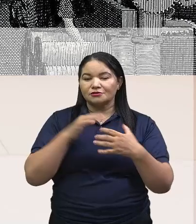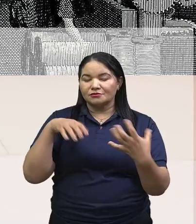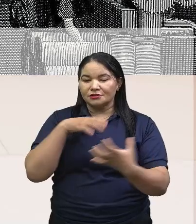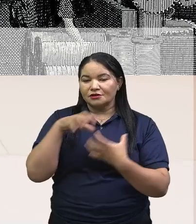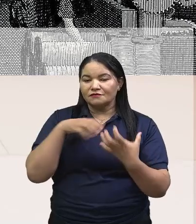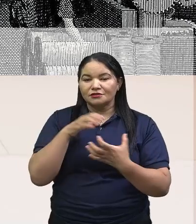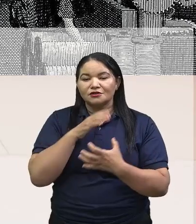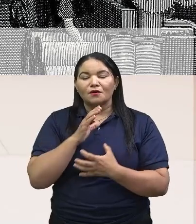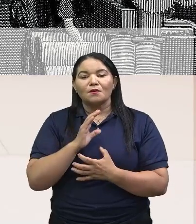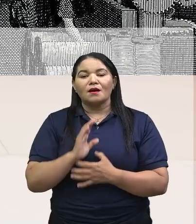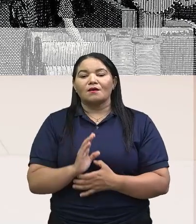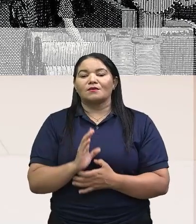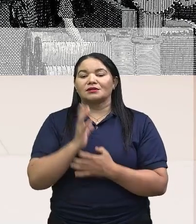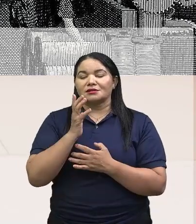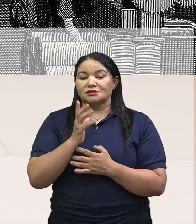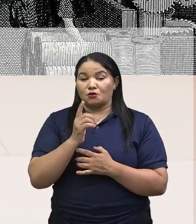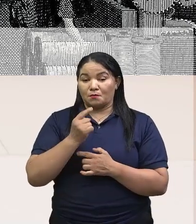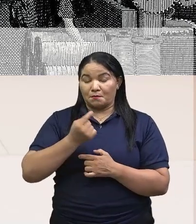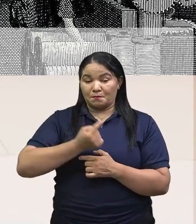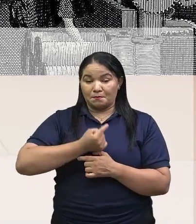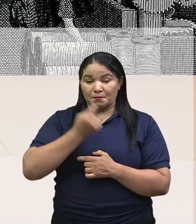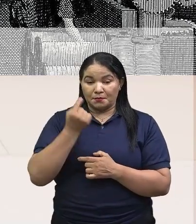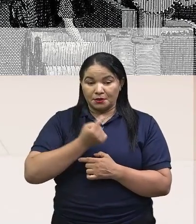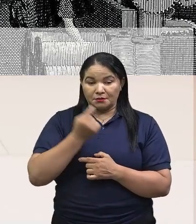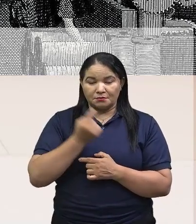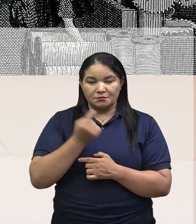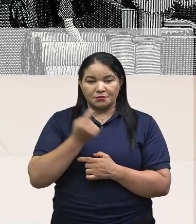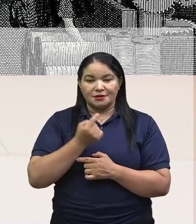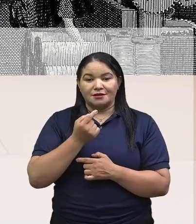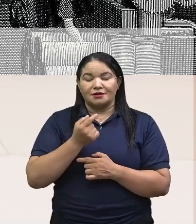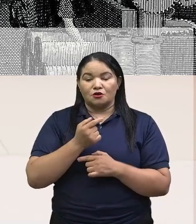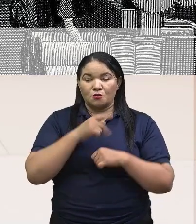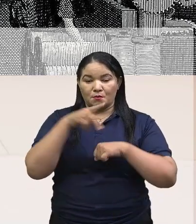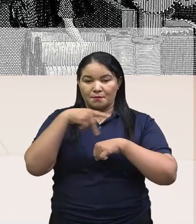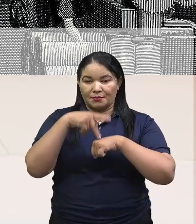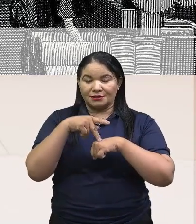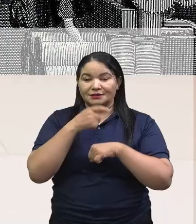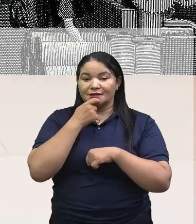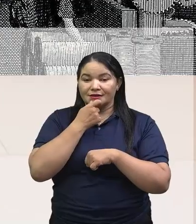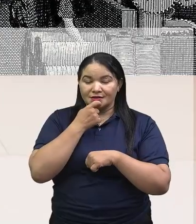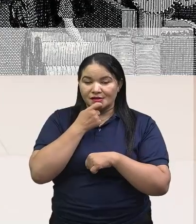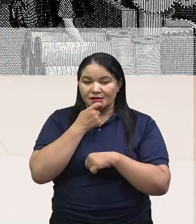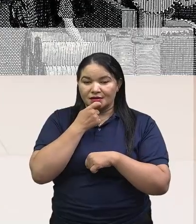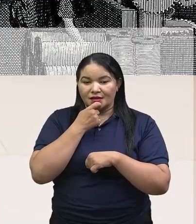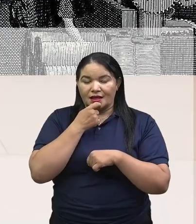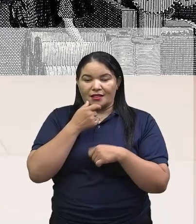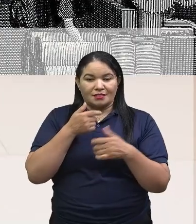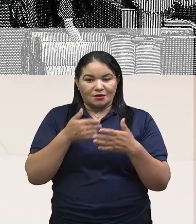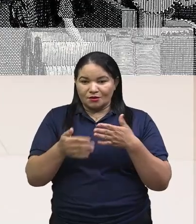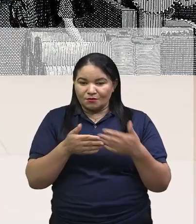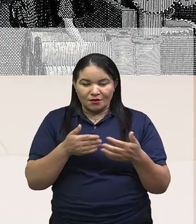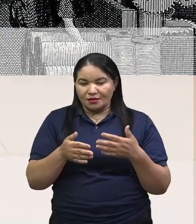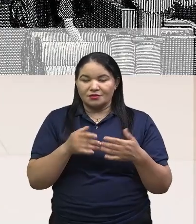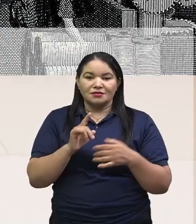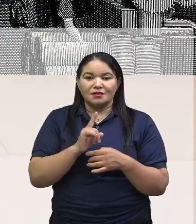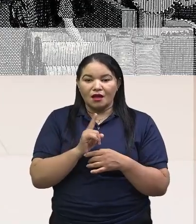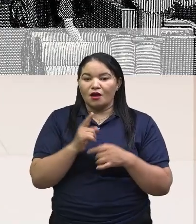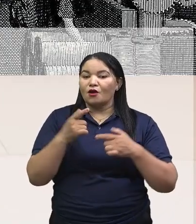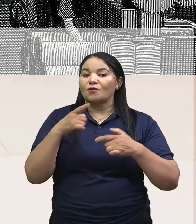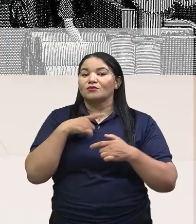vai acontecer primeiramente na Inglaterra. E não vai ser por acaso. Afinal de contas,